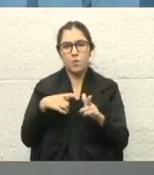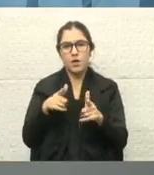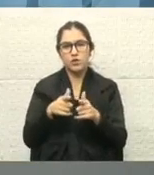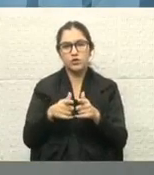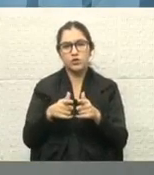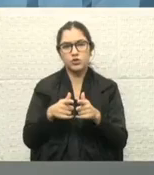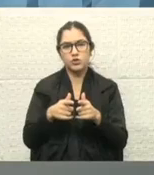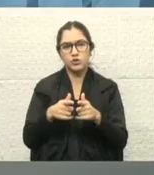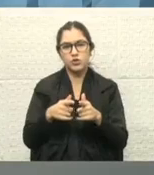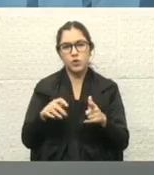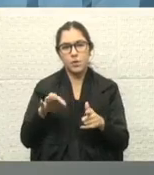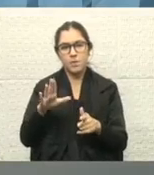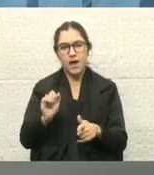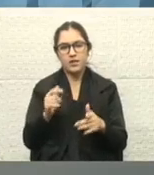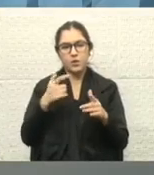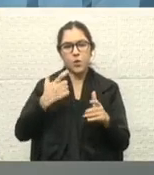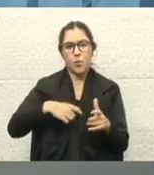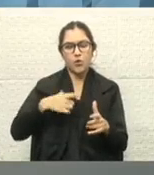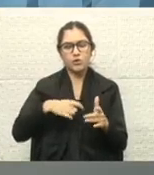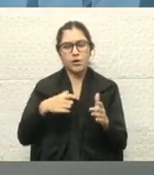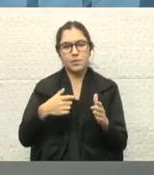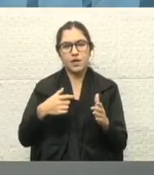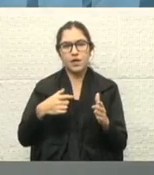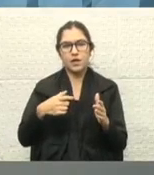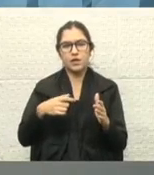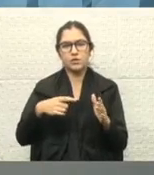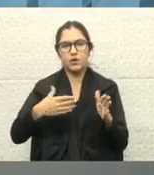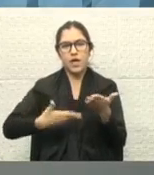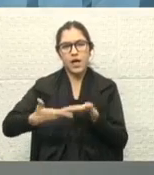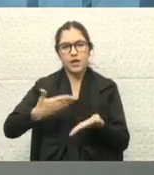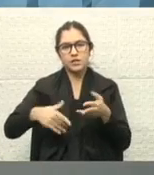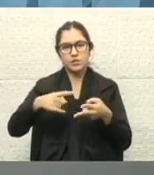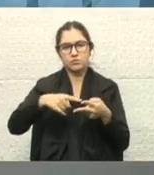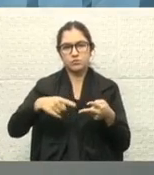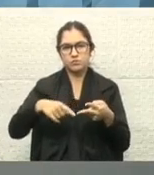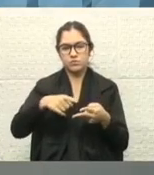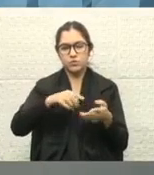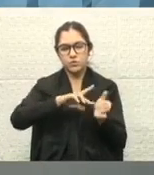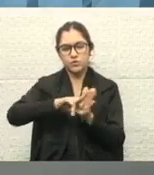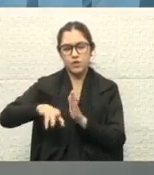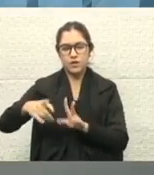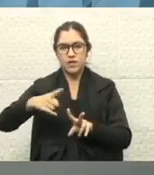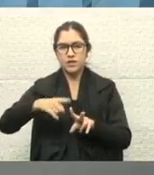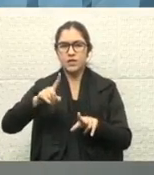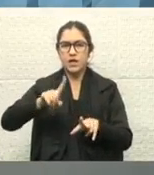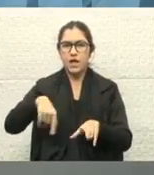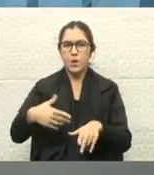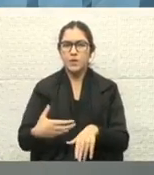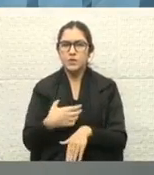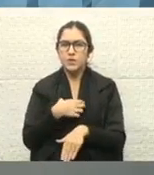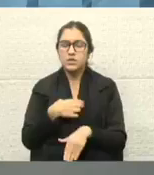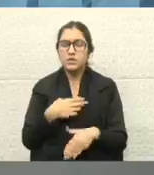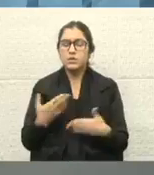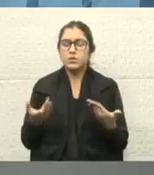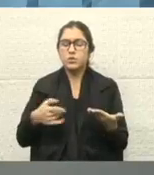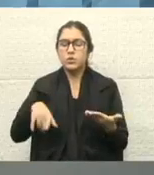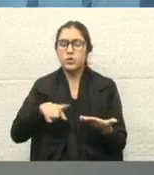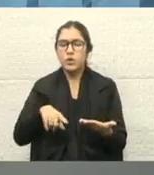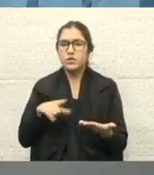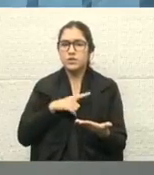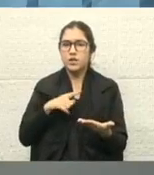o comportamento dessas raízes, as relações entre essas raízes. Então, essa foi uma situação em que nós